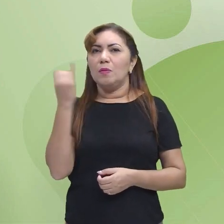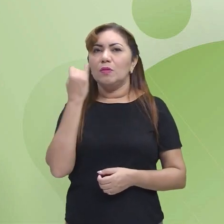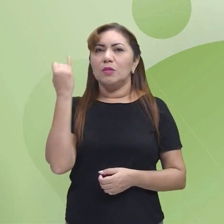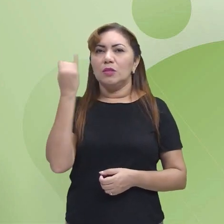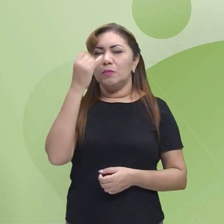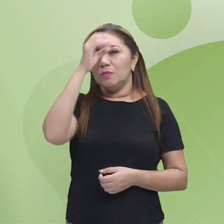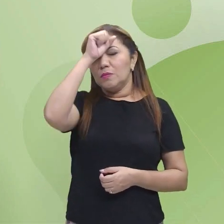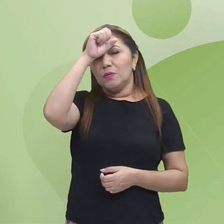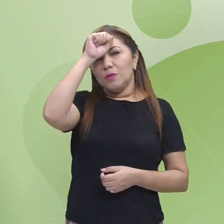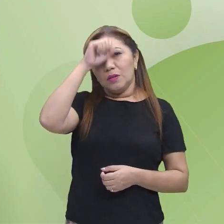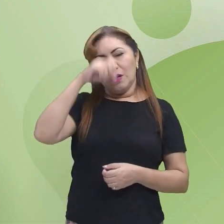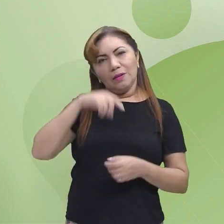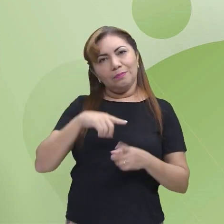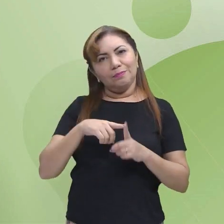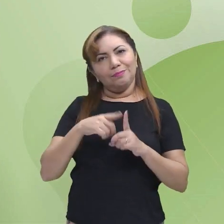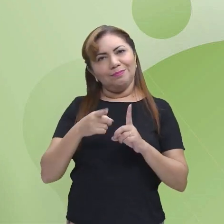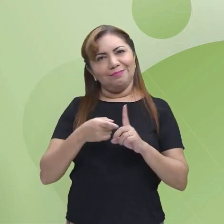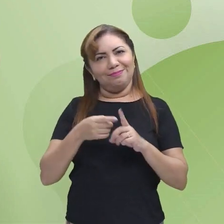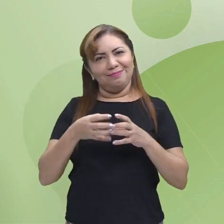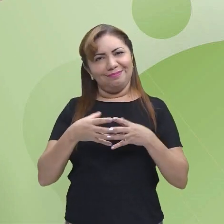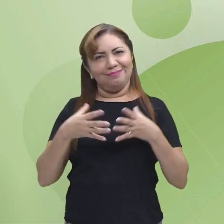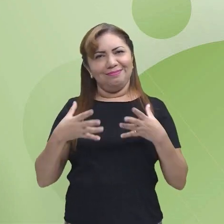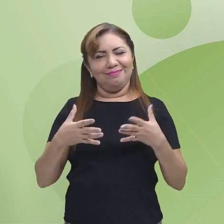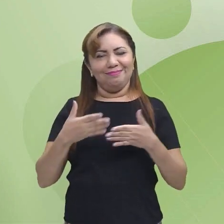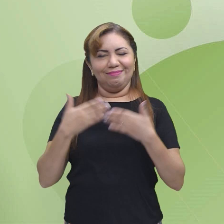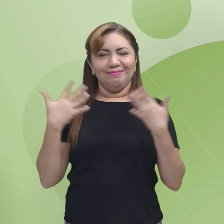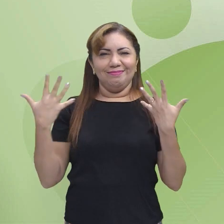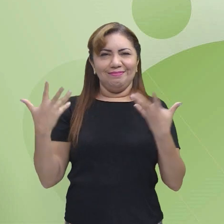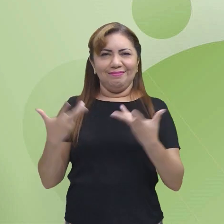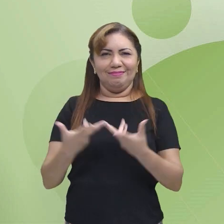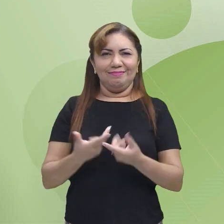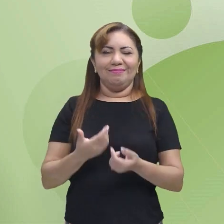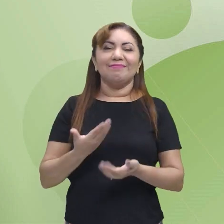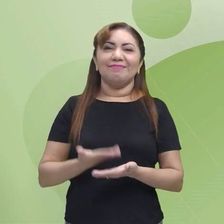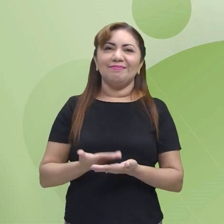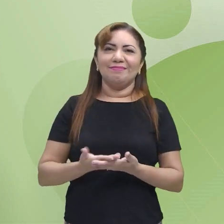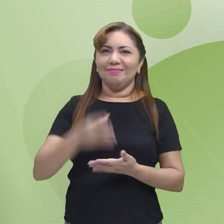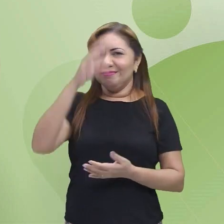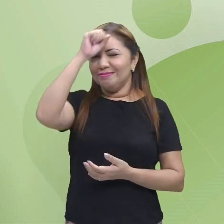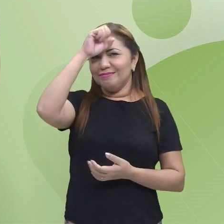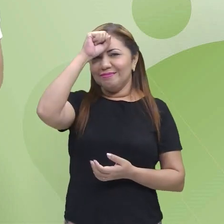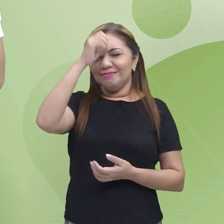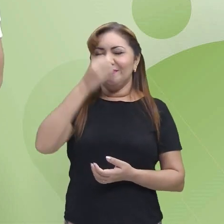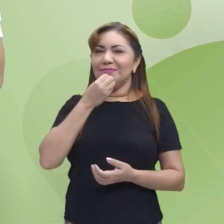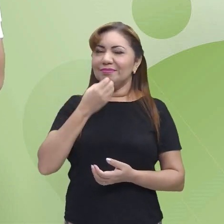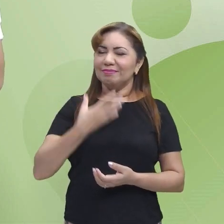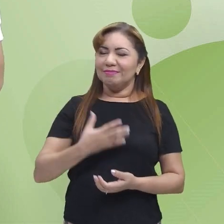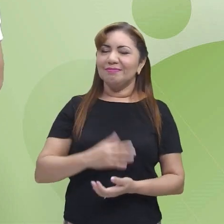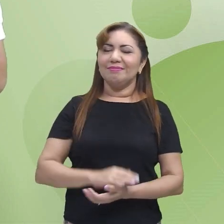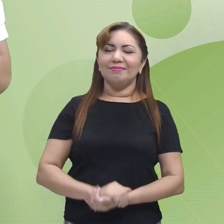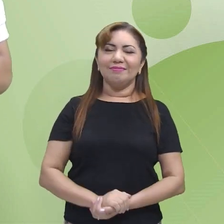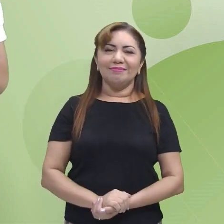que ocorra essa reprodução que nós comentamos nessa aula. Muito